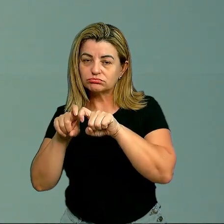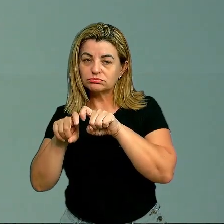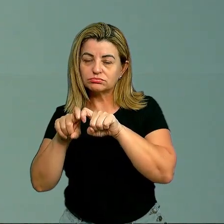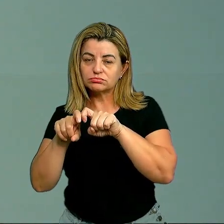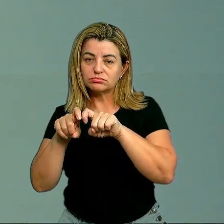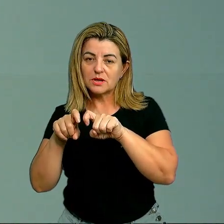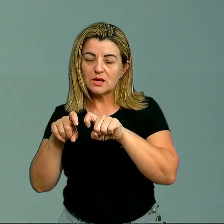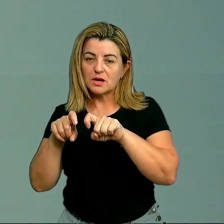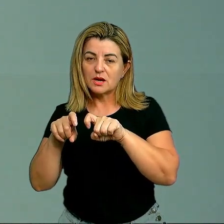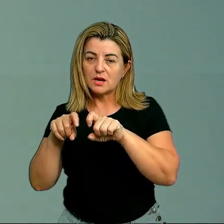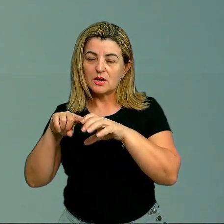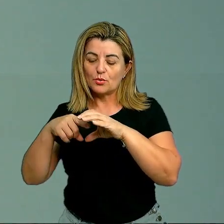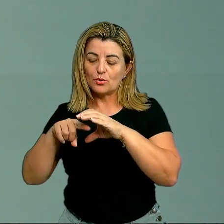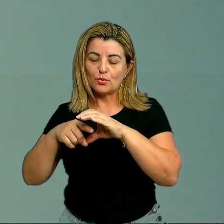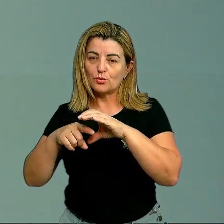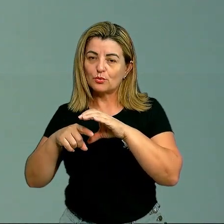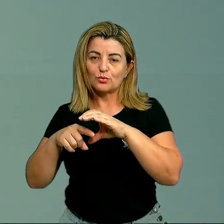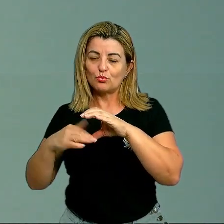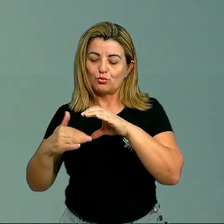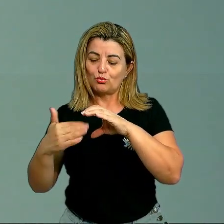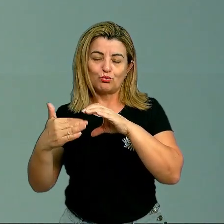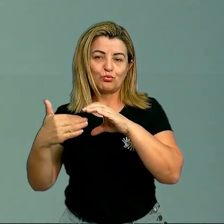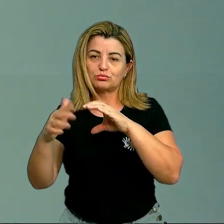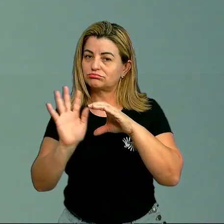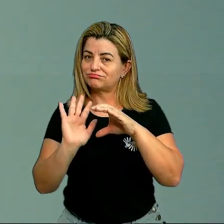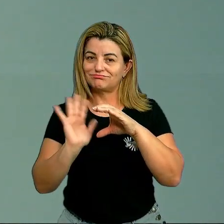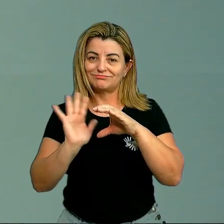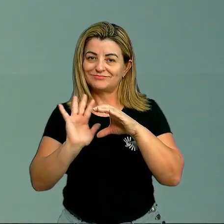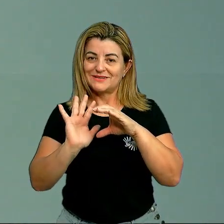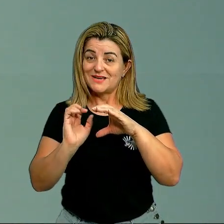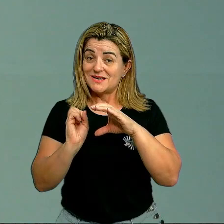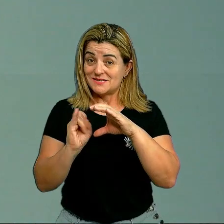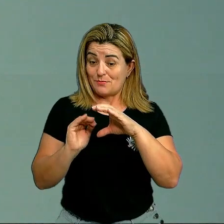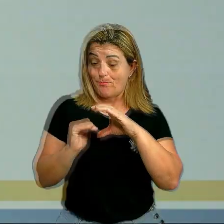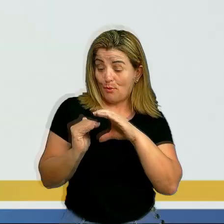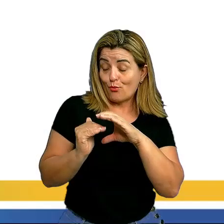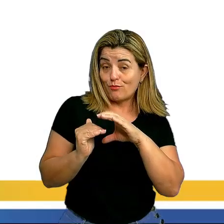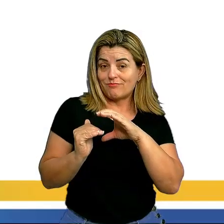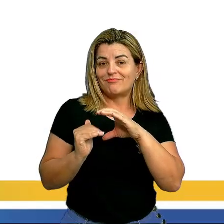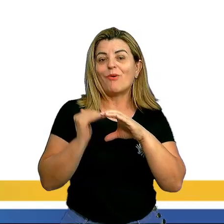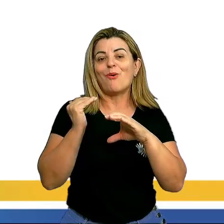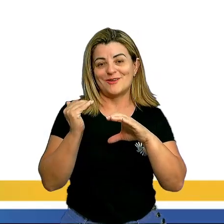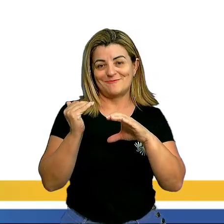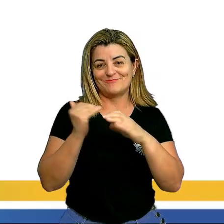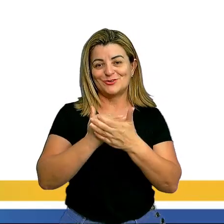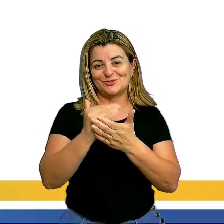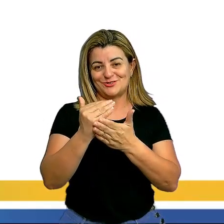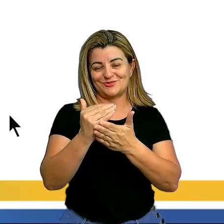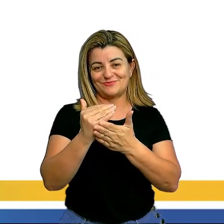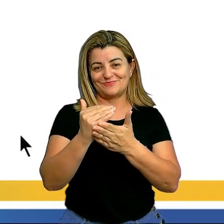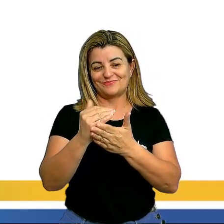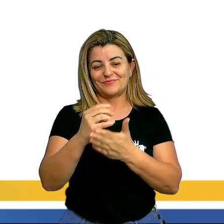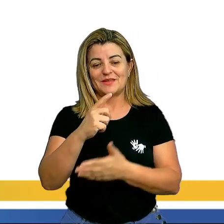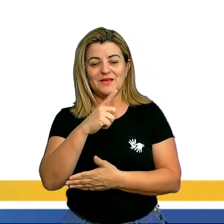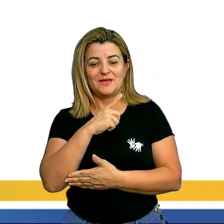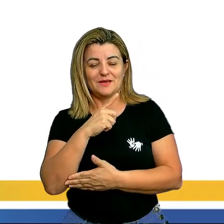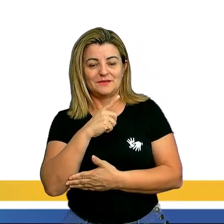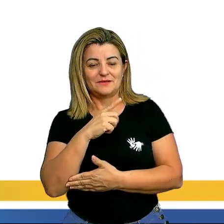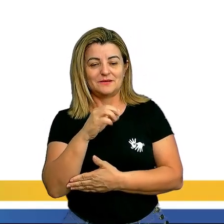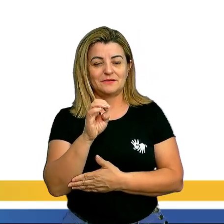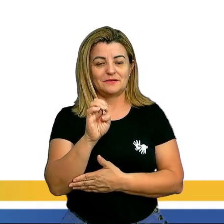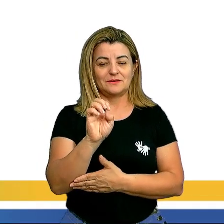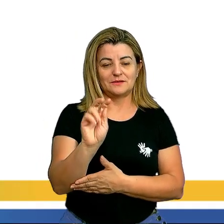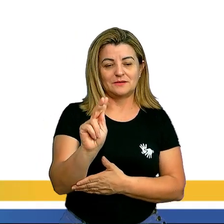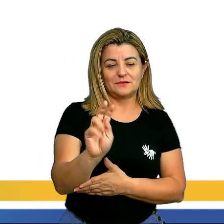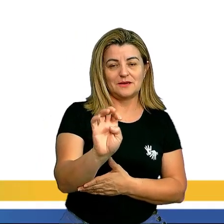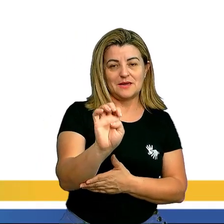já na fase embrionária ele não consegue desenvolver. E se consegue desenvolver, ele já morre logo no início, tá? Temos a esterilidade